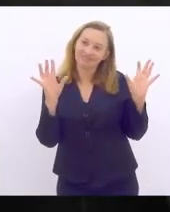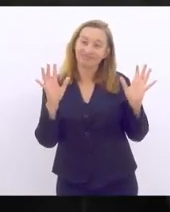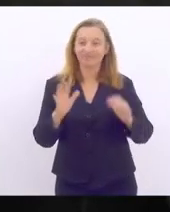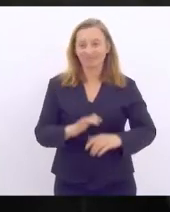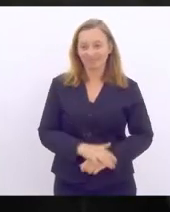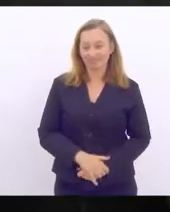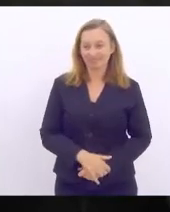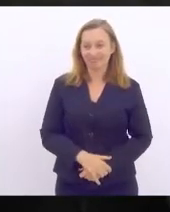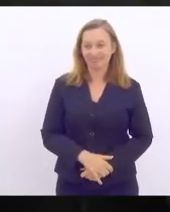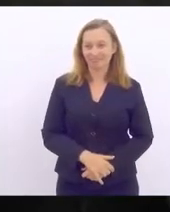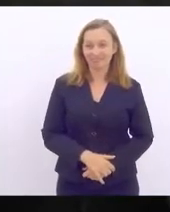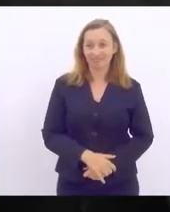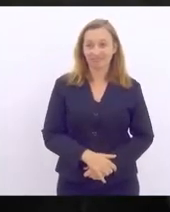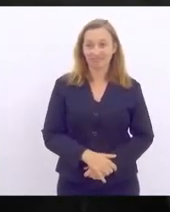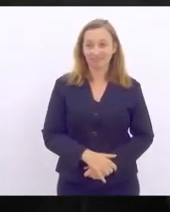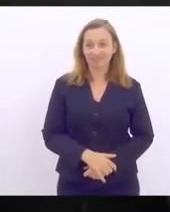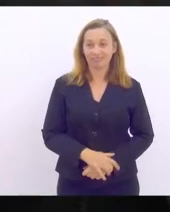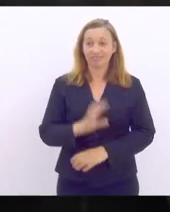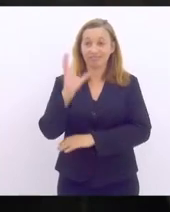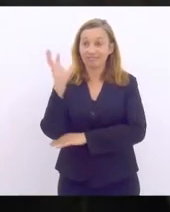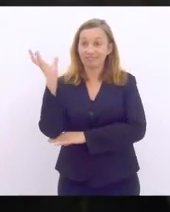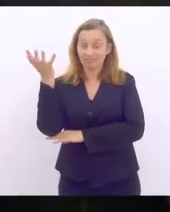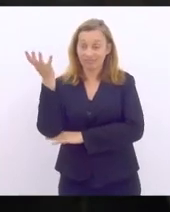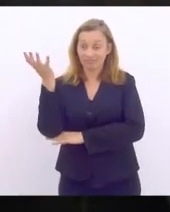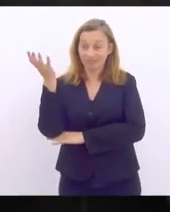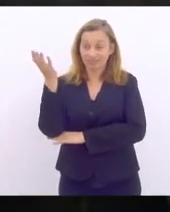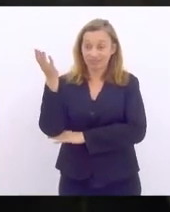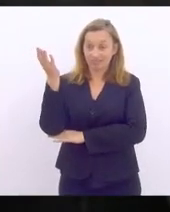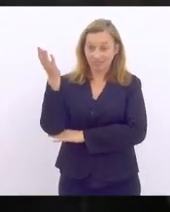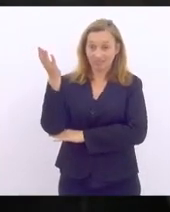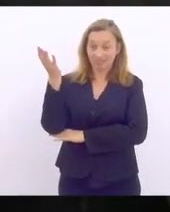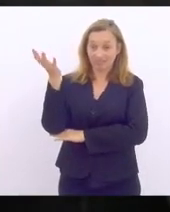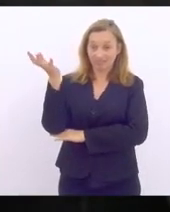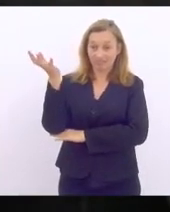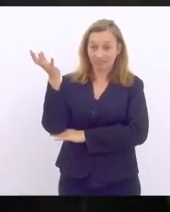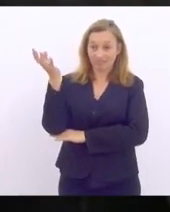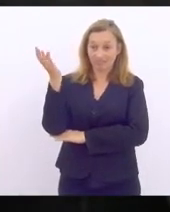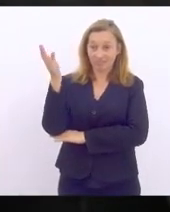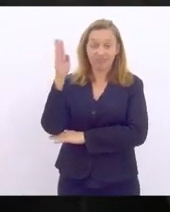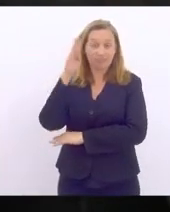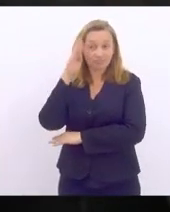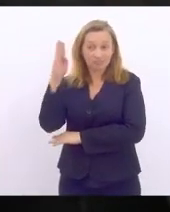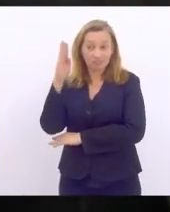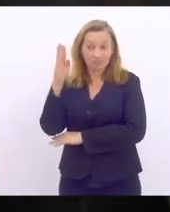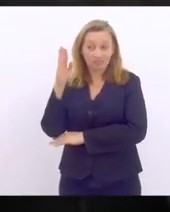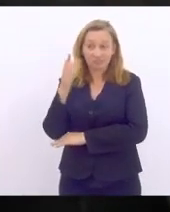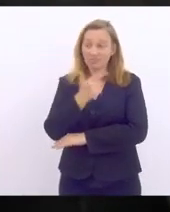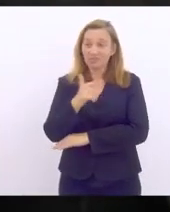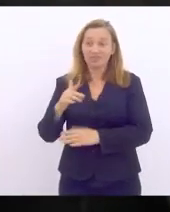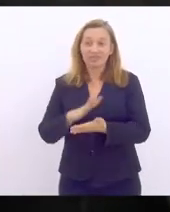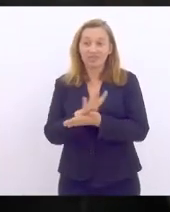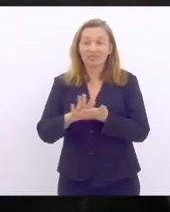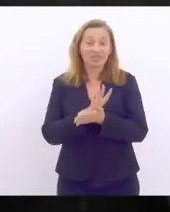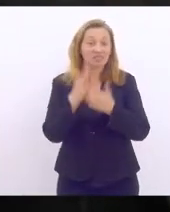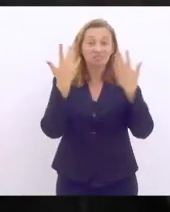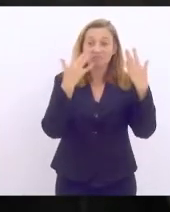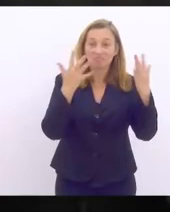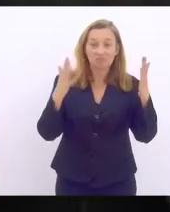nossas espécies eu não tenho nada a comemorar porque